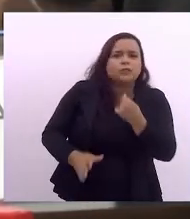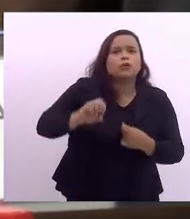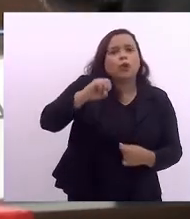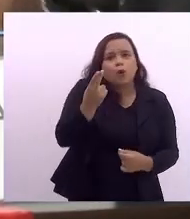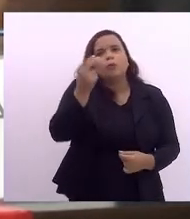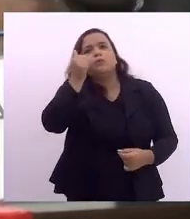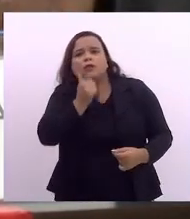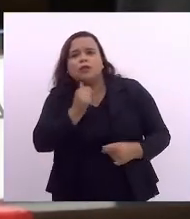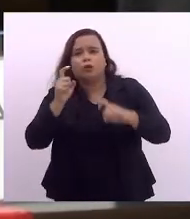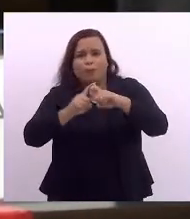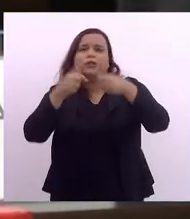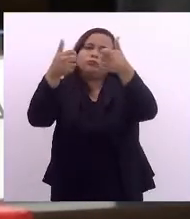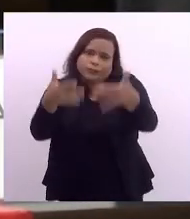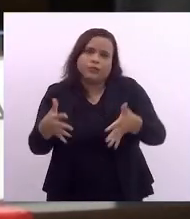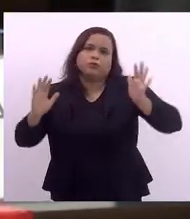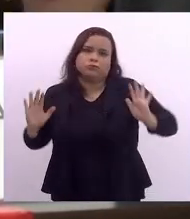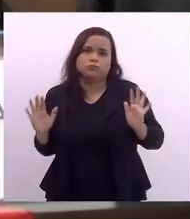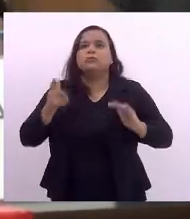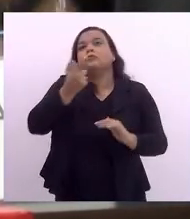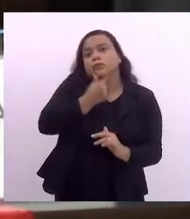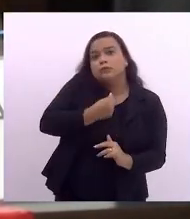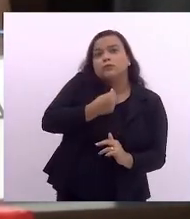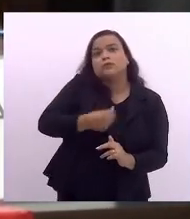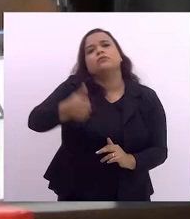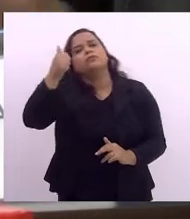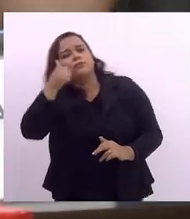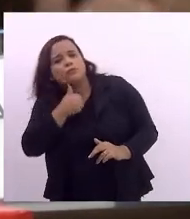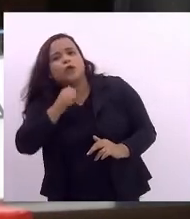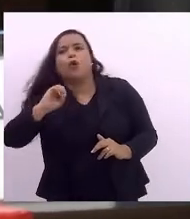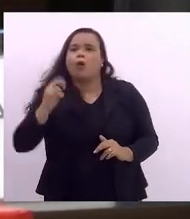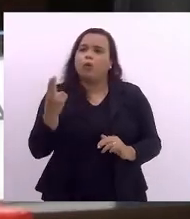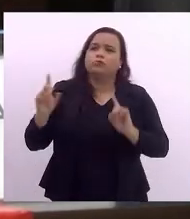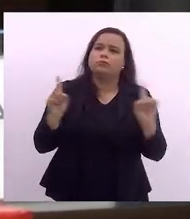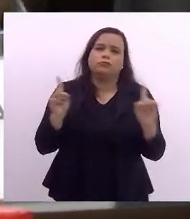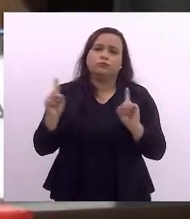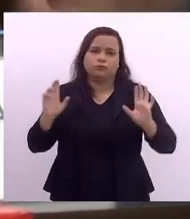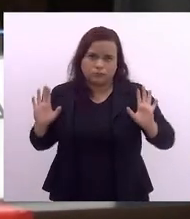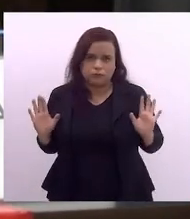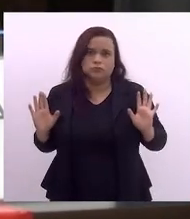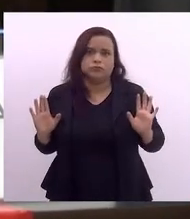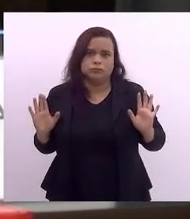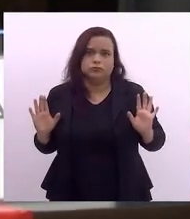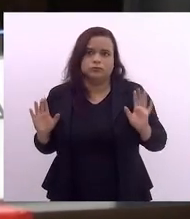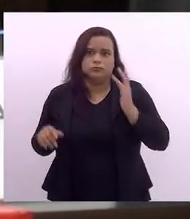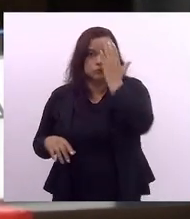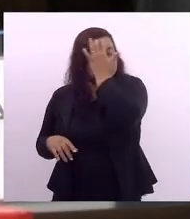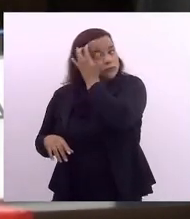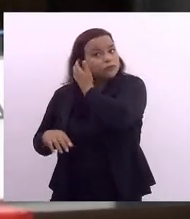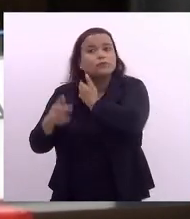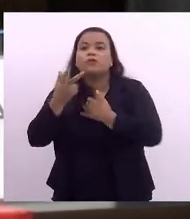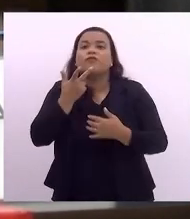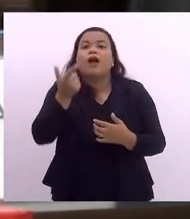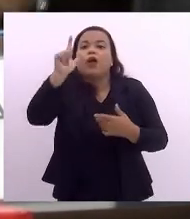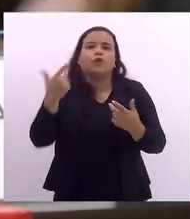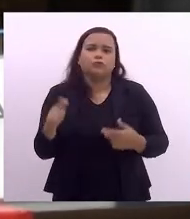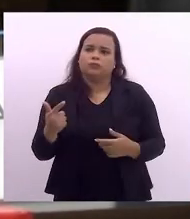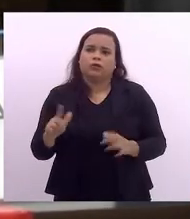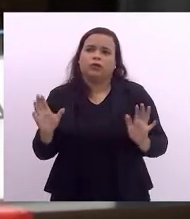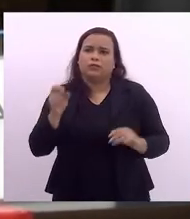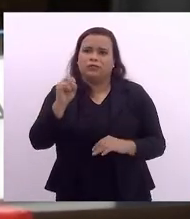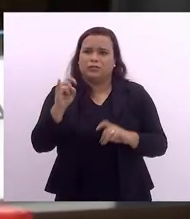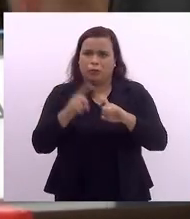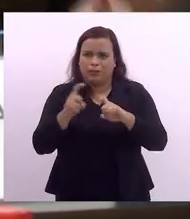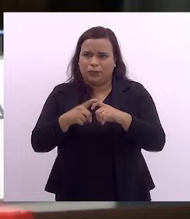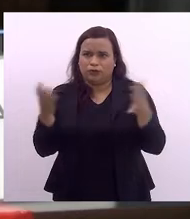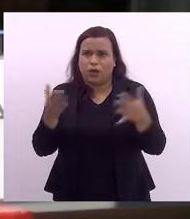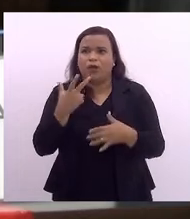na hora que pare, diz. Seu filho é do sexo masculino ou do sexo feminino. É isso. Não fala outra coisa. Se os médicos agora